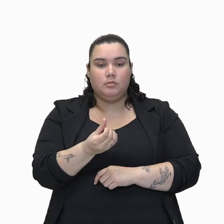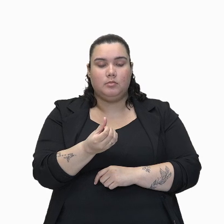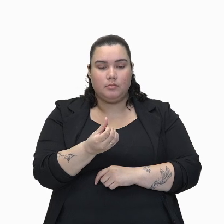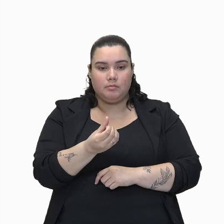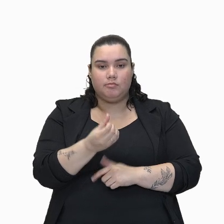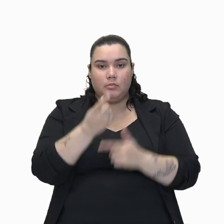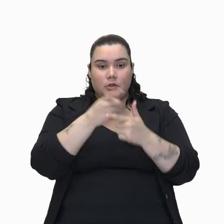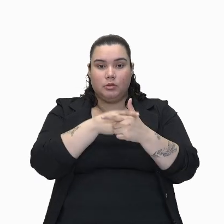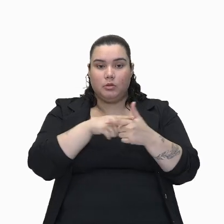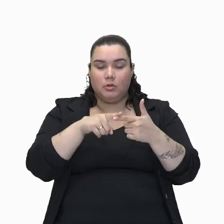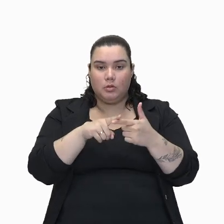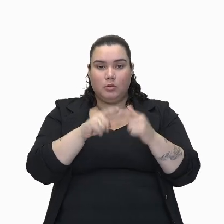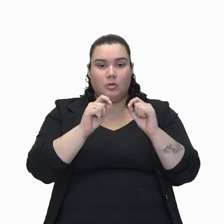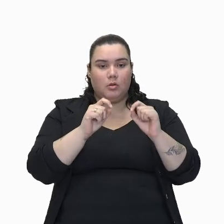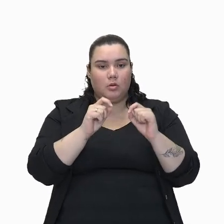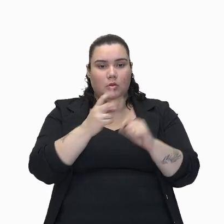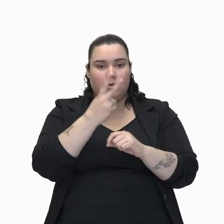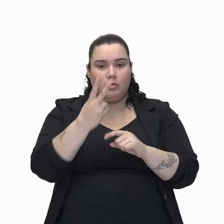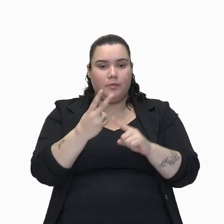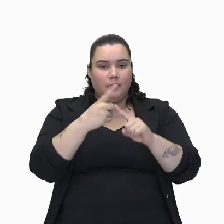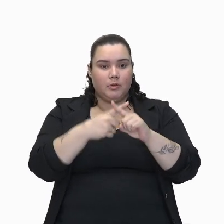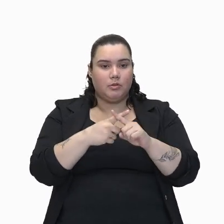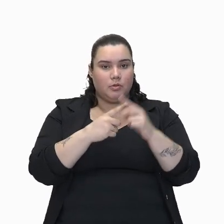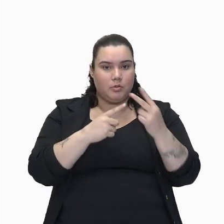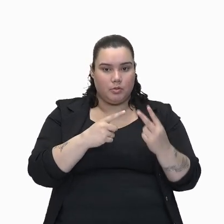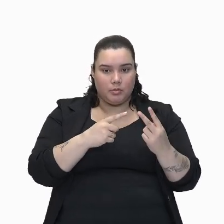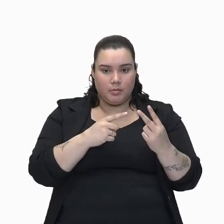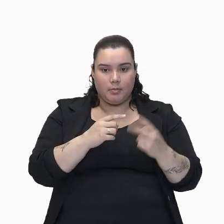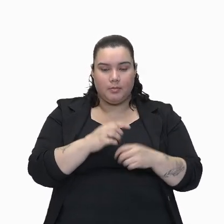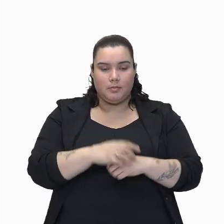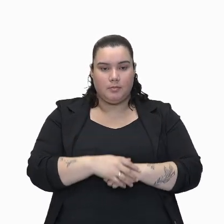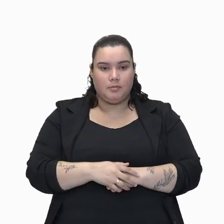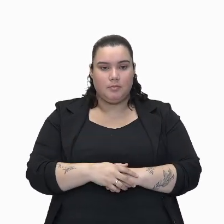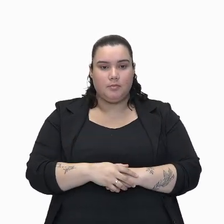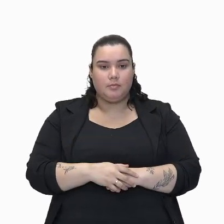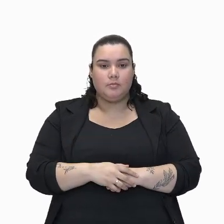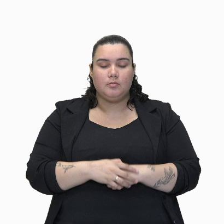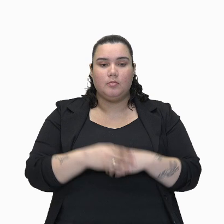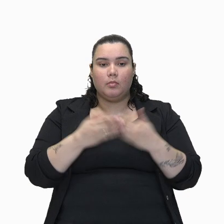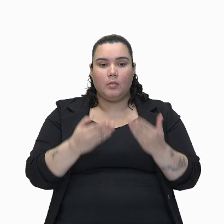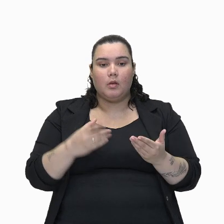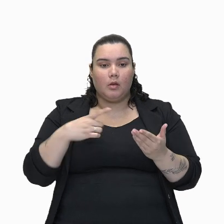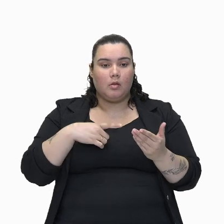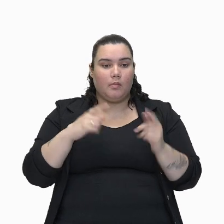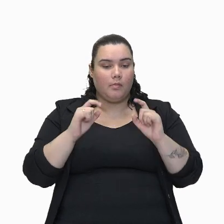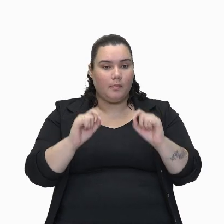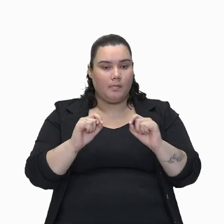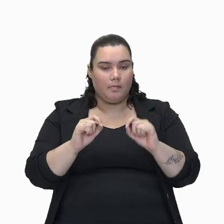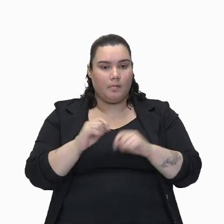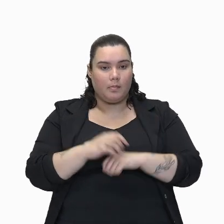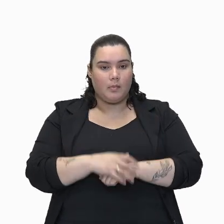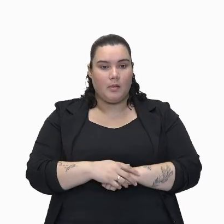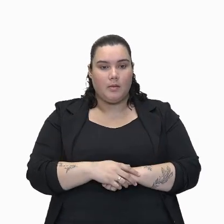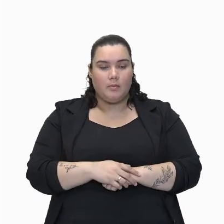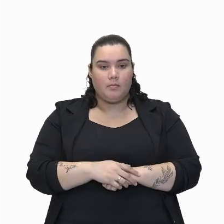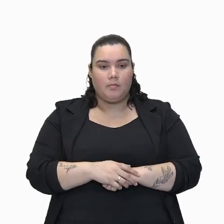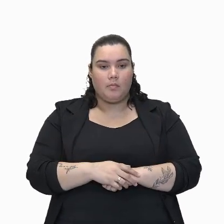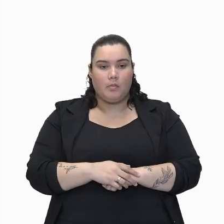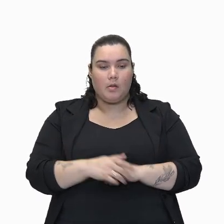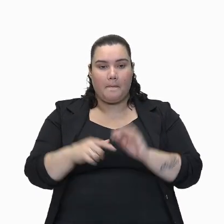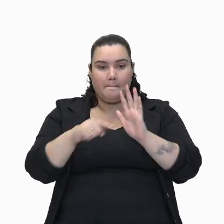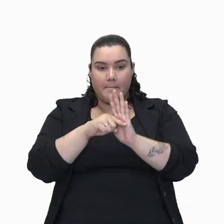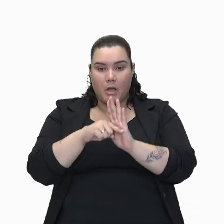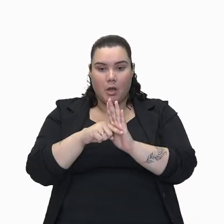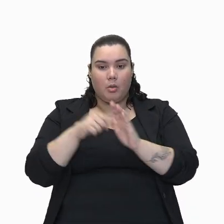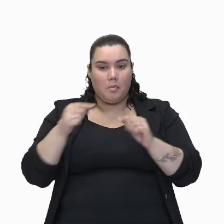16 dividido por 2 vezes 2. Então, a gente vai ter que menos com